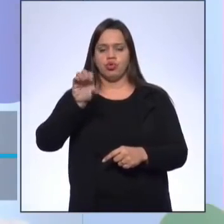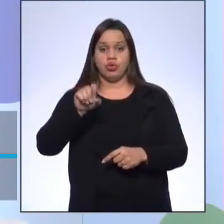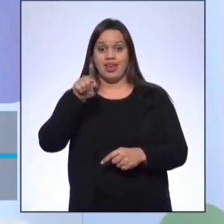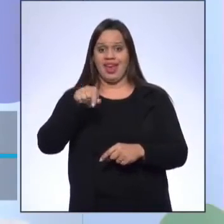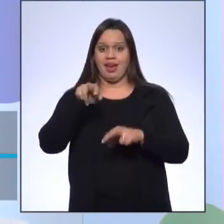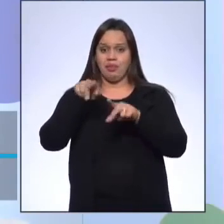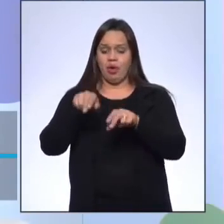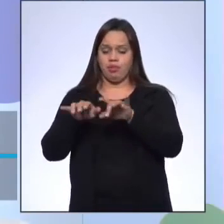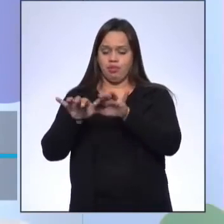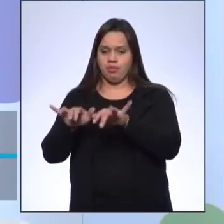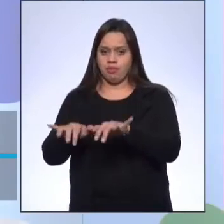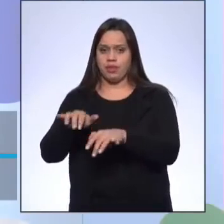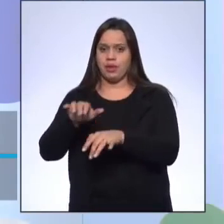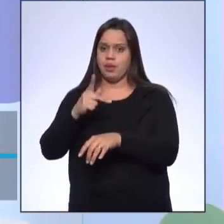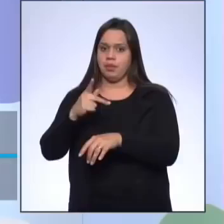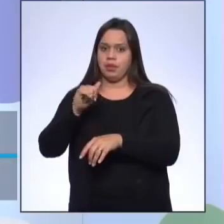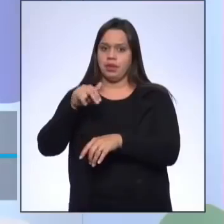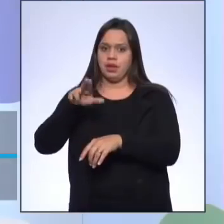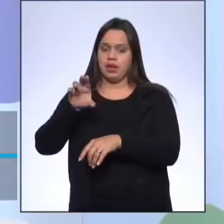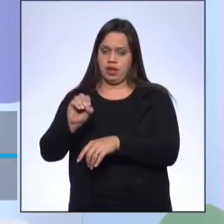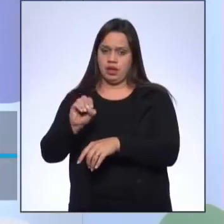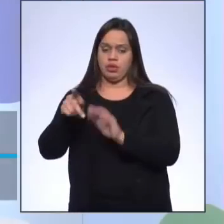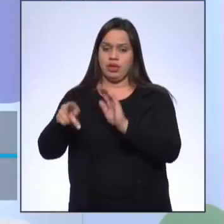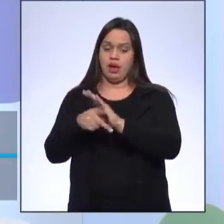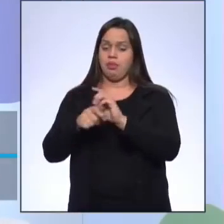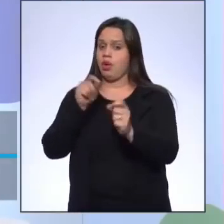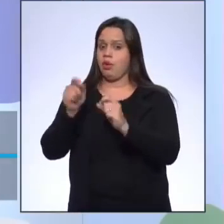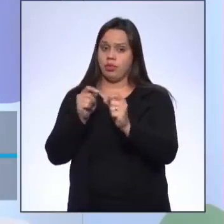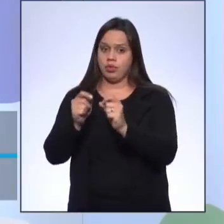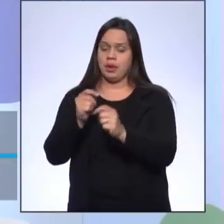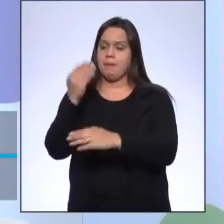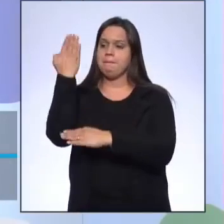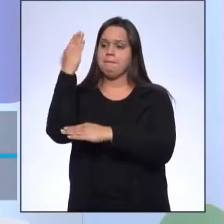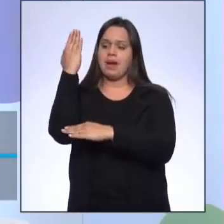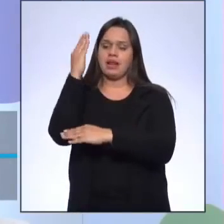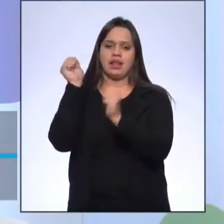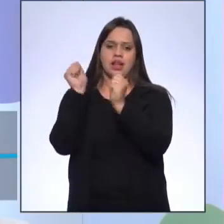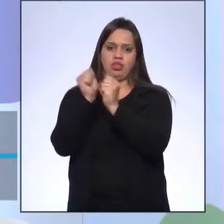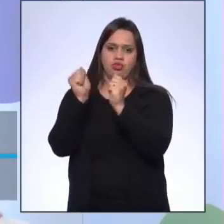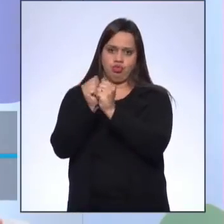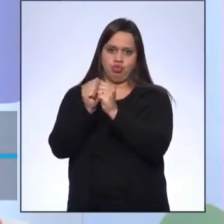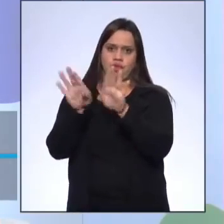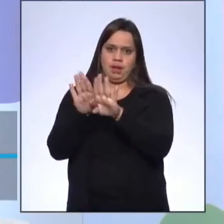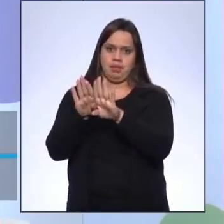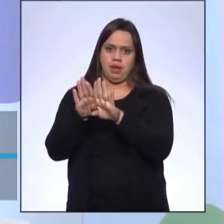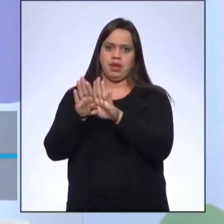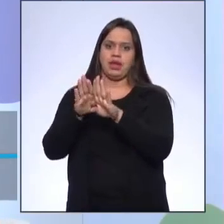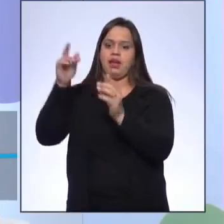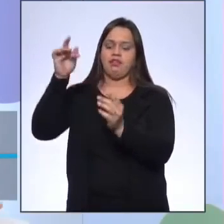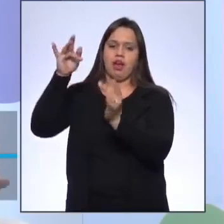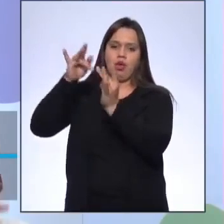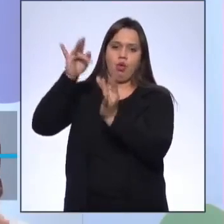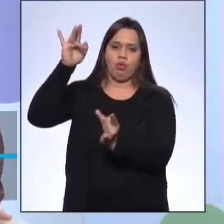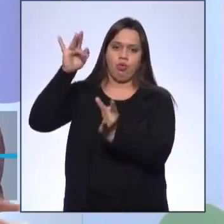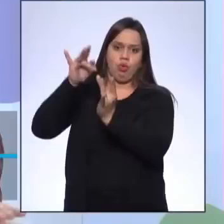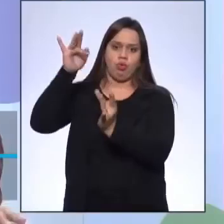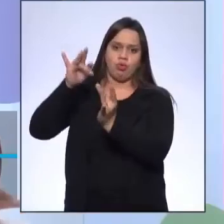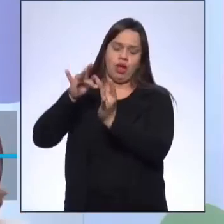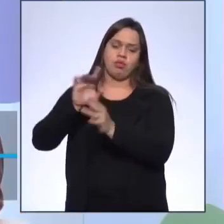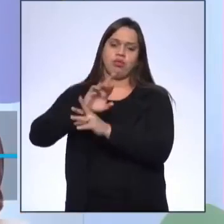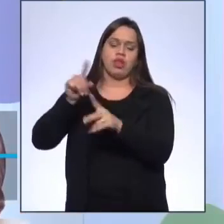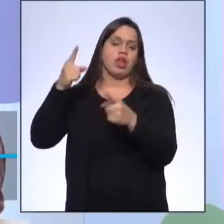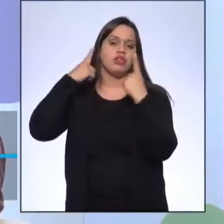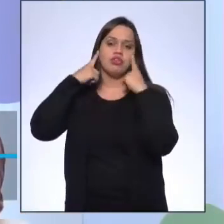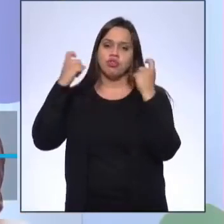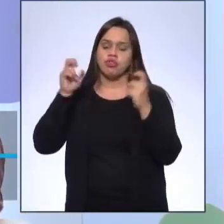um som de madeira com madeira, que são martelos percutidos. Tá certo? E, por último, né, a questão do